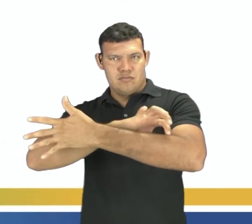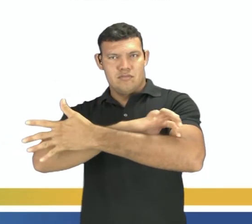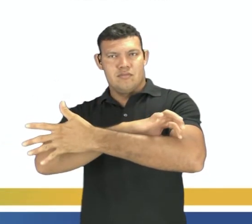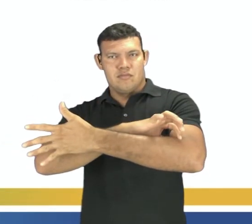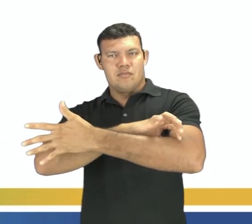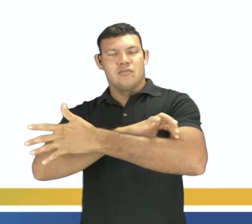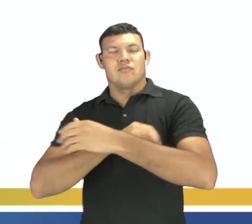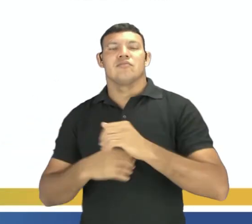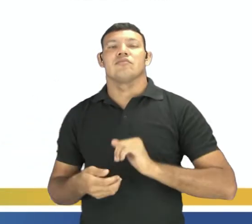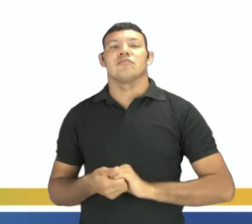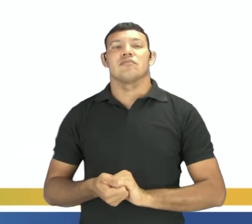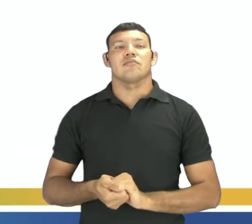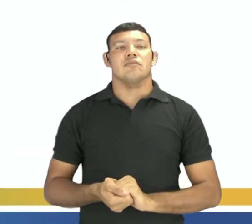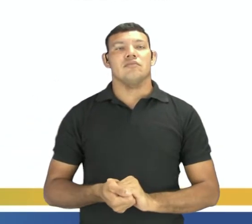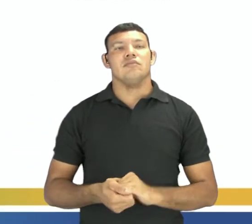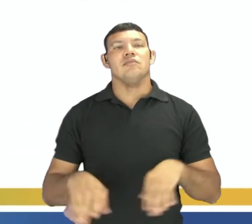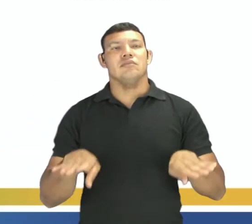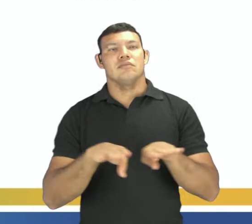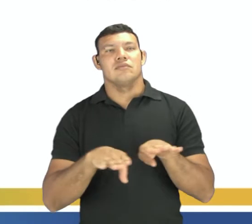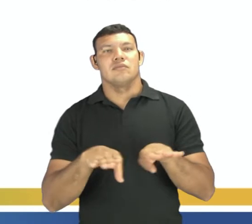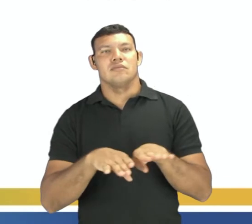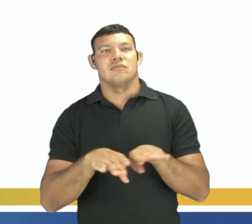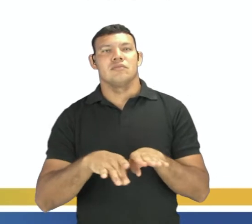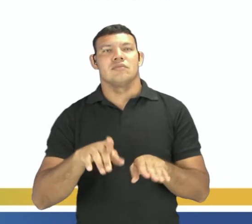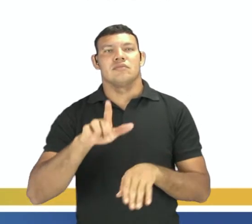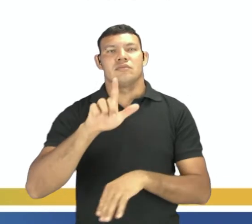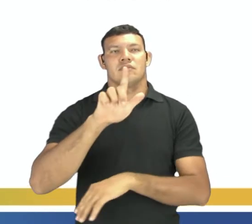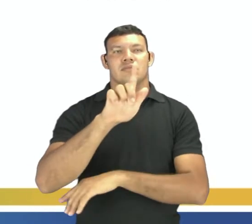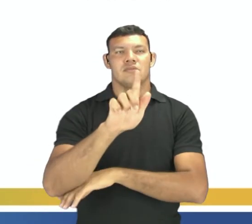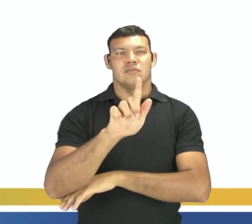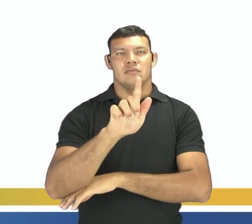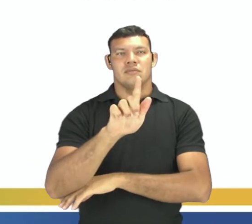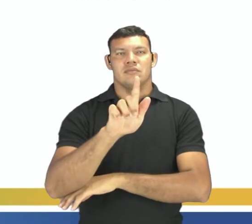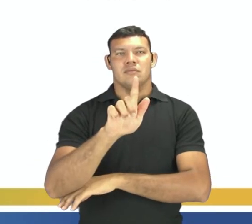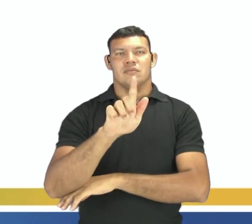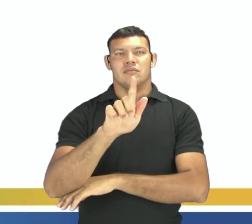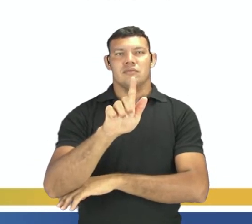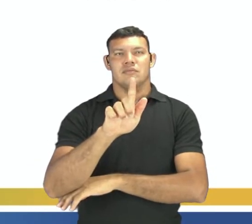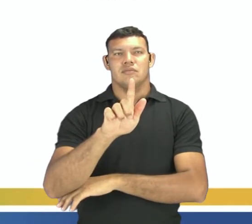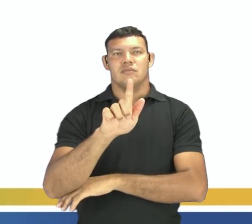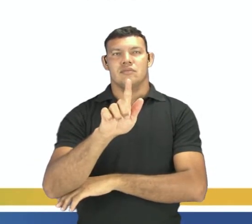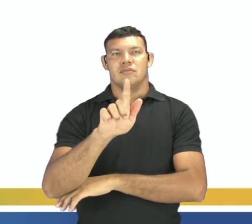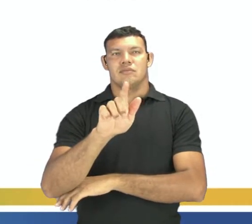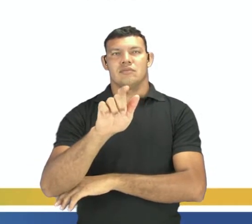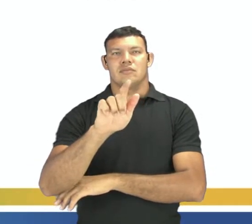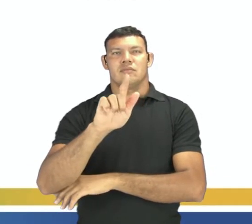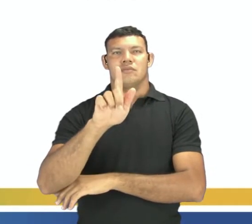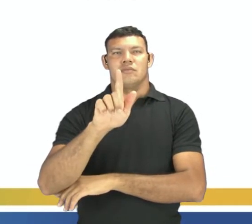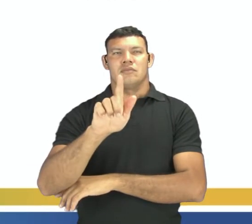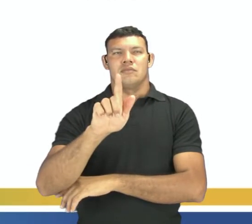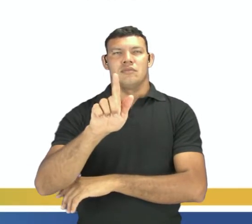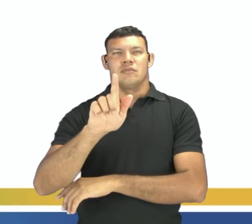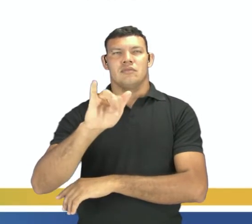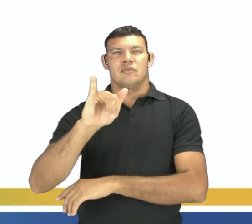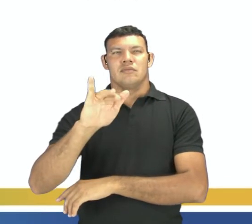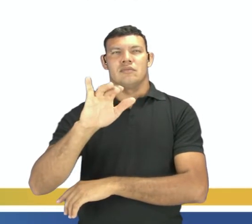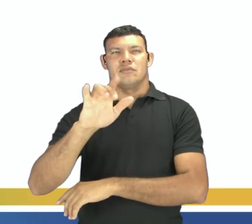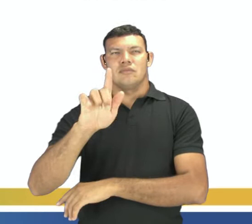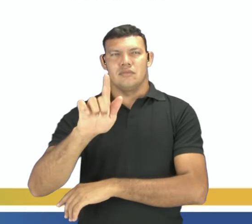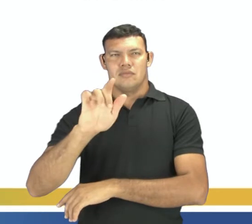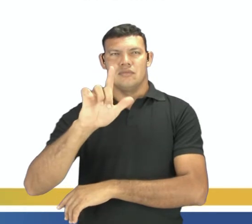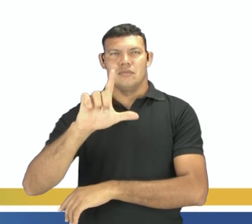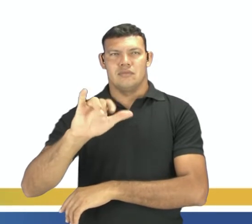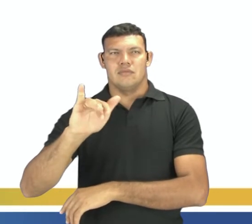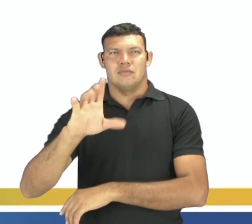gliocitos, que são as células glias responsáveis por envolver, formando a baía de Melanina, que nutre os